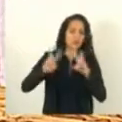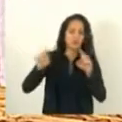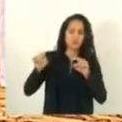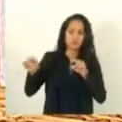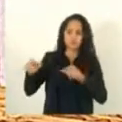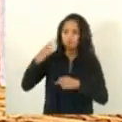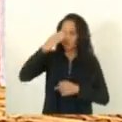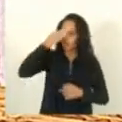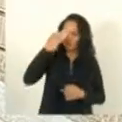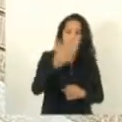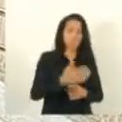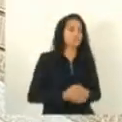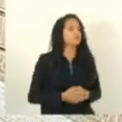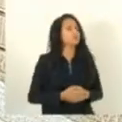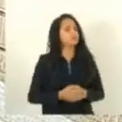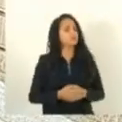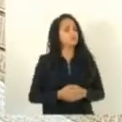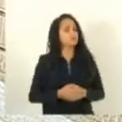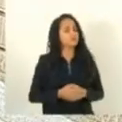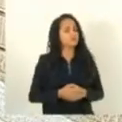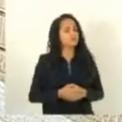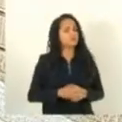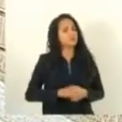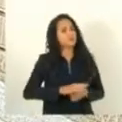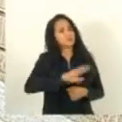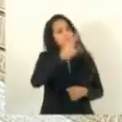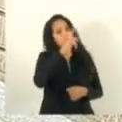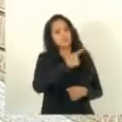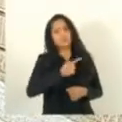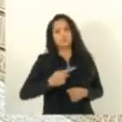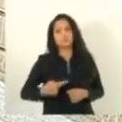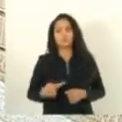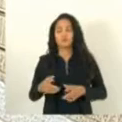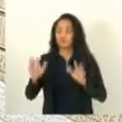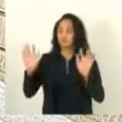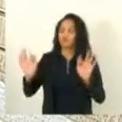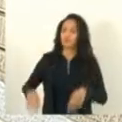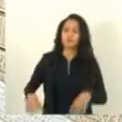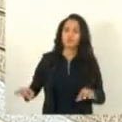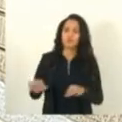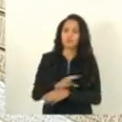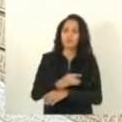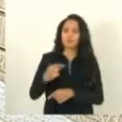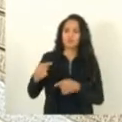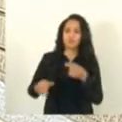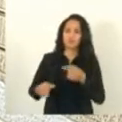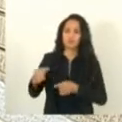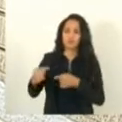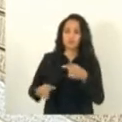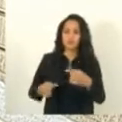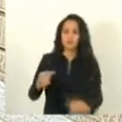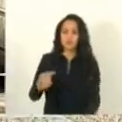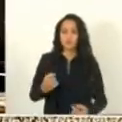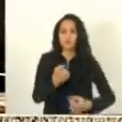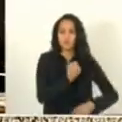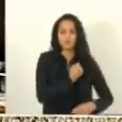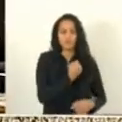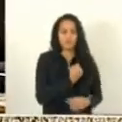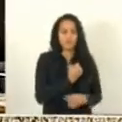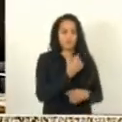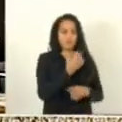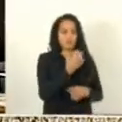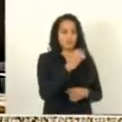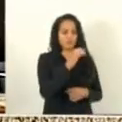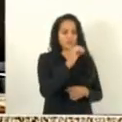Nós que agradecemos. Segundo item da pauta. Eu já tinha encerrado a discussão já. Discussão única nos termos do artigo